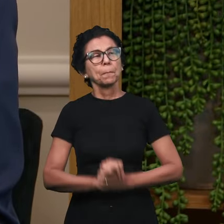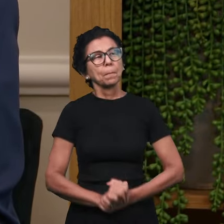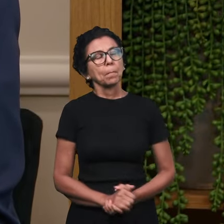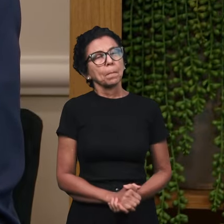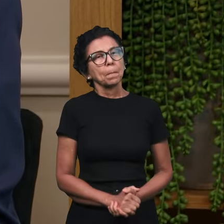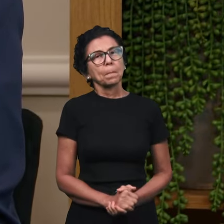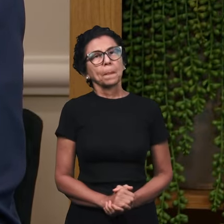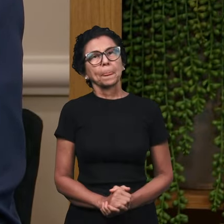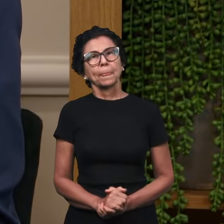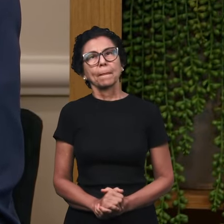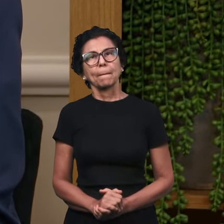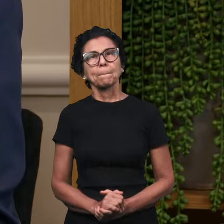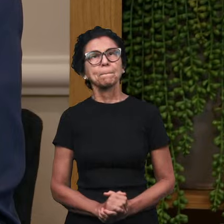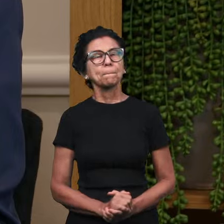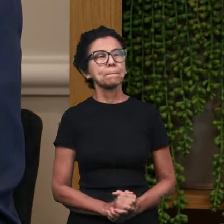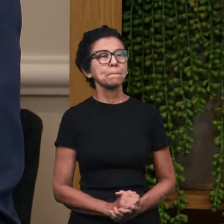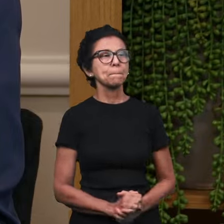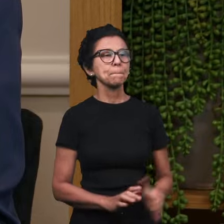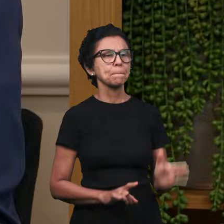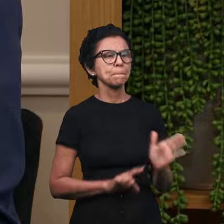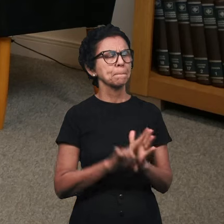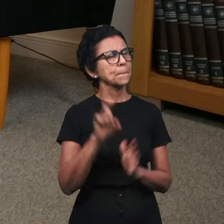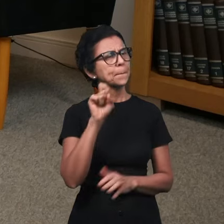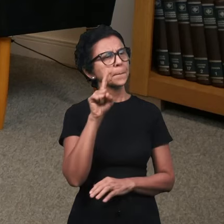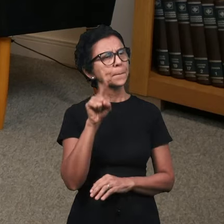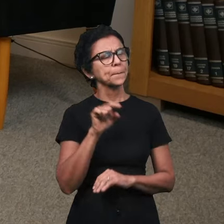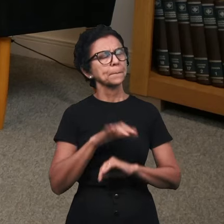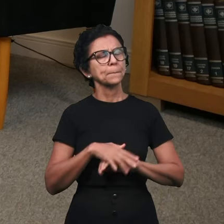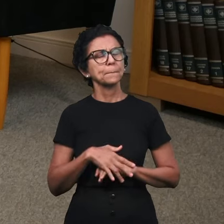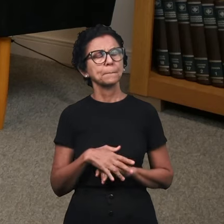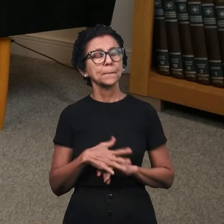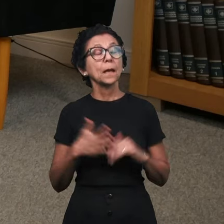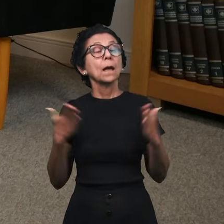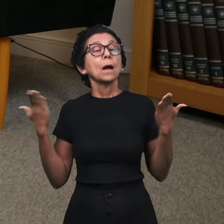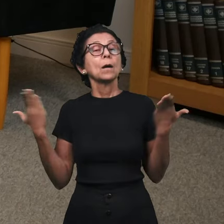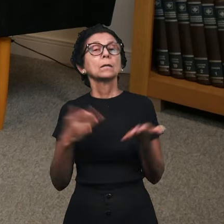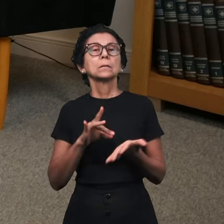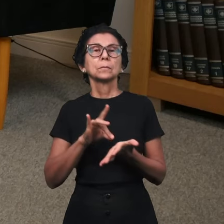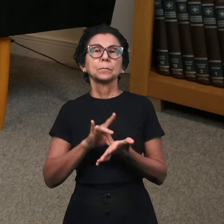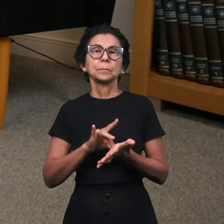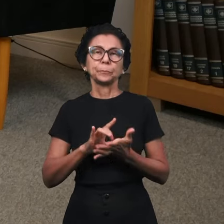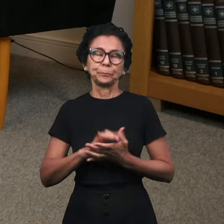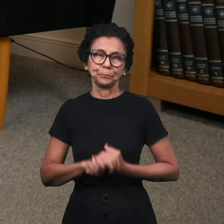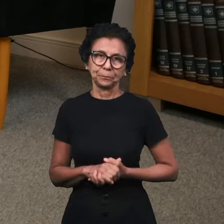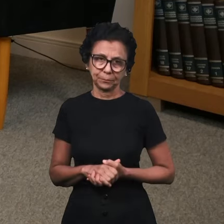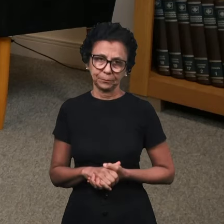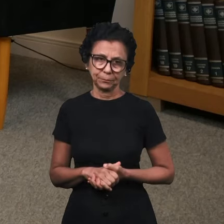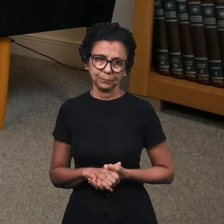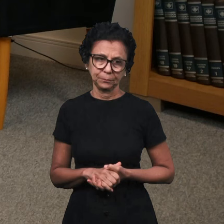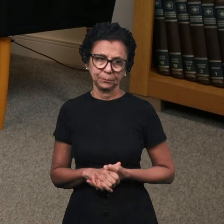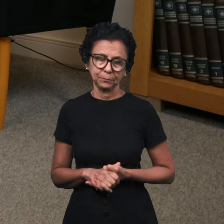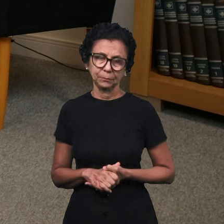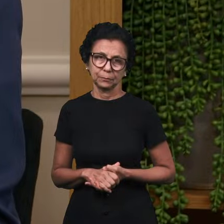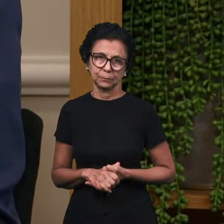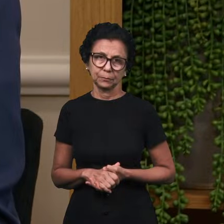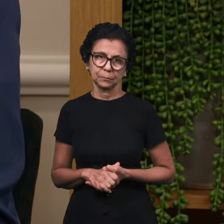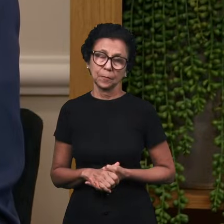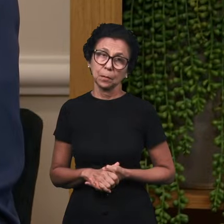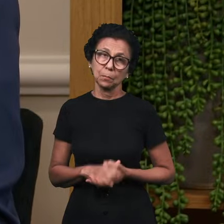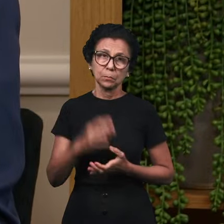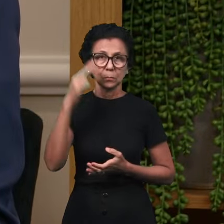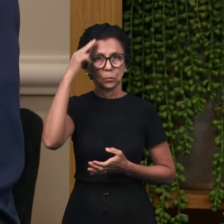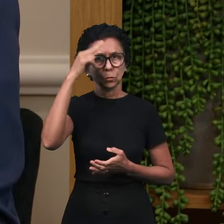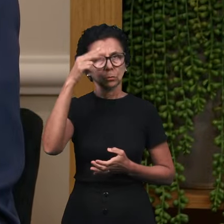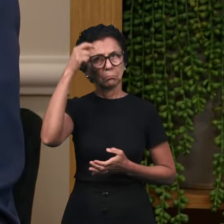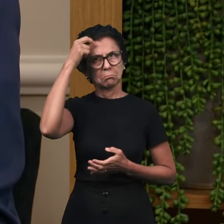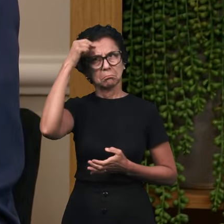a pergunta, né? Vamos agora falar um pouquinho dos nossos dias, né? A grande pergunta é, tem sonhos